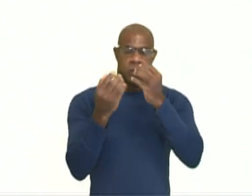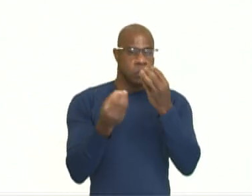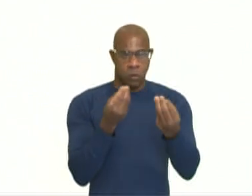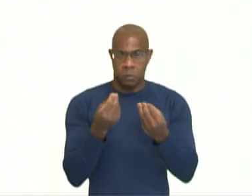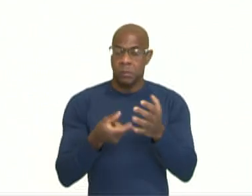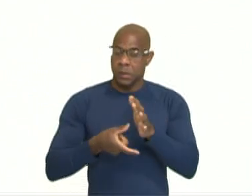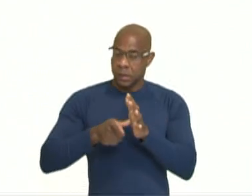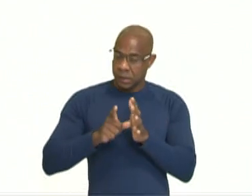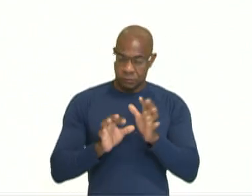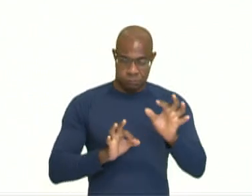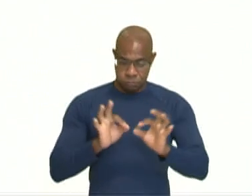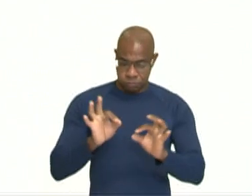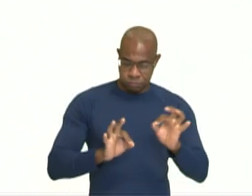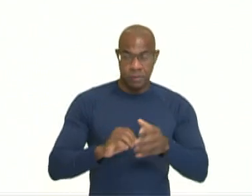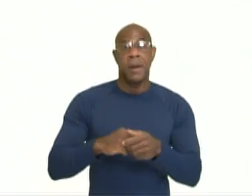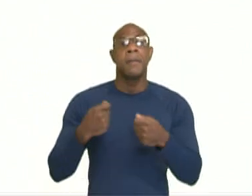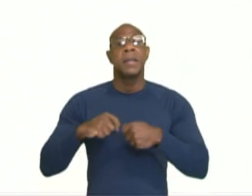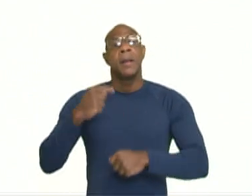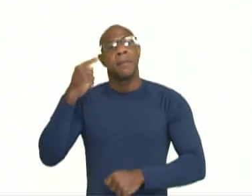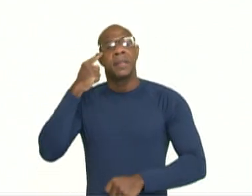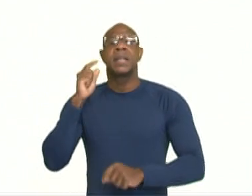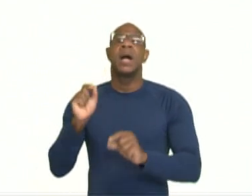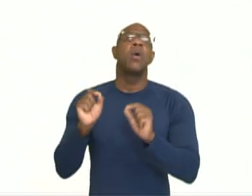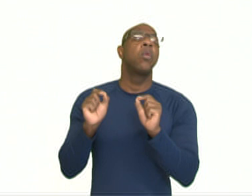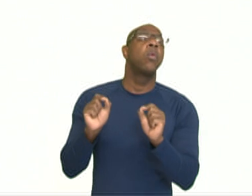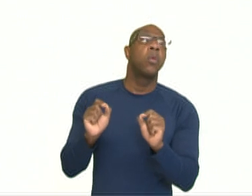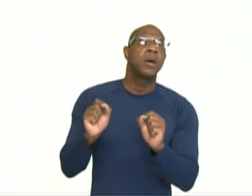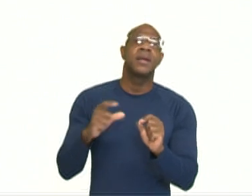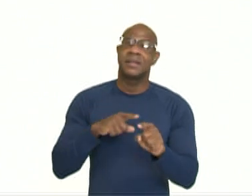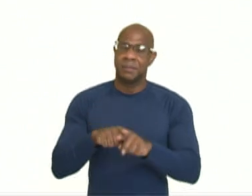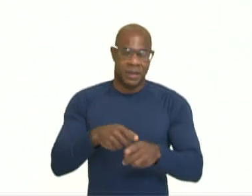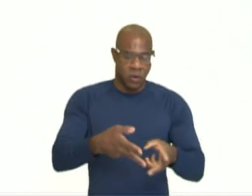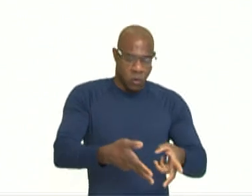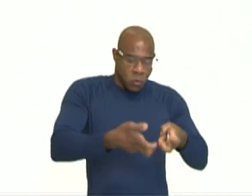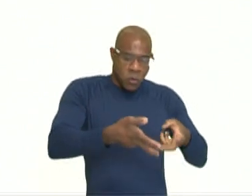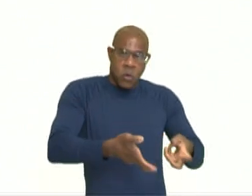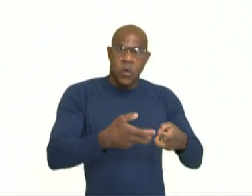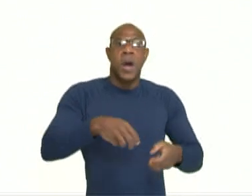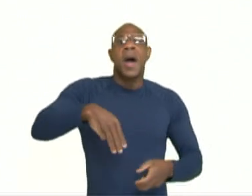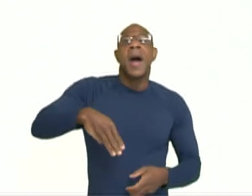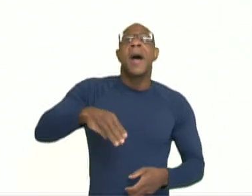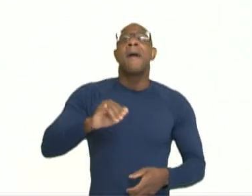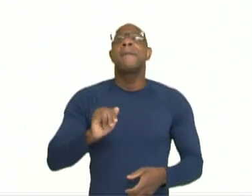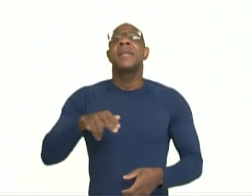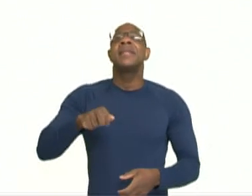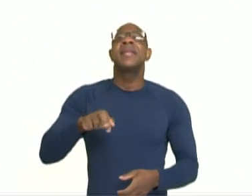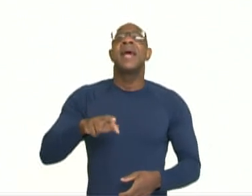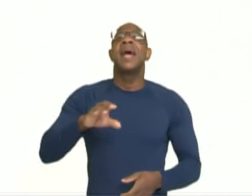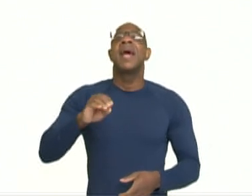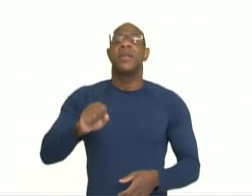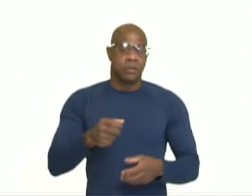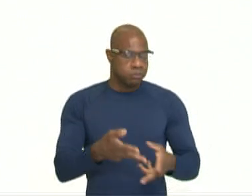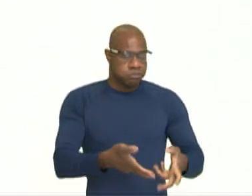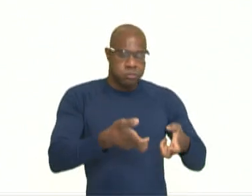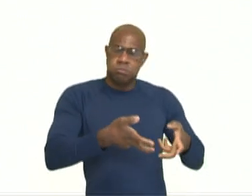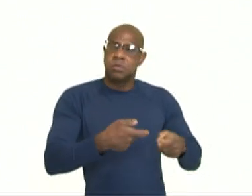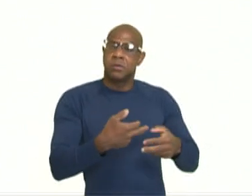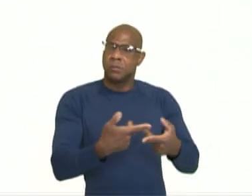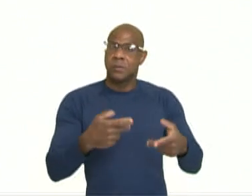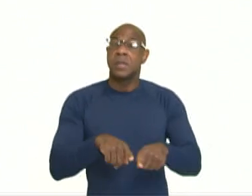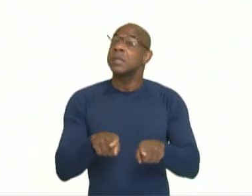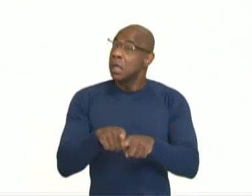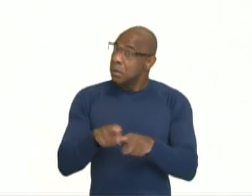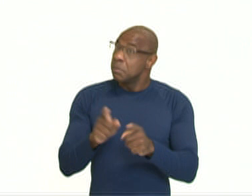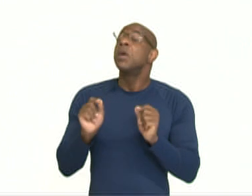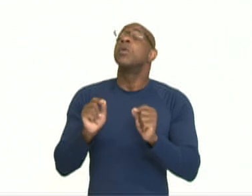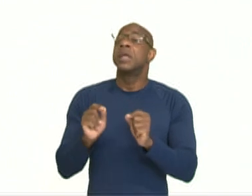estruturados. Podemos pensar em termos também de extração de minérios. E ainda, para fechar, podemos pensar em termos